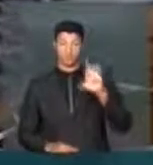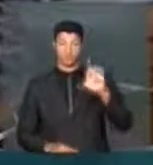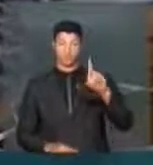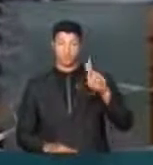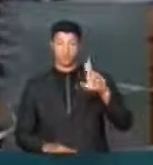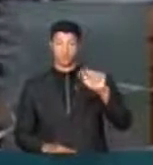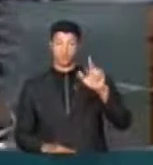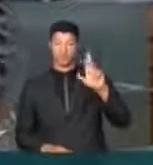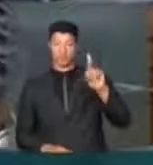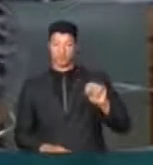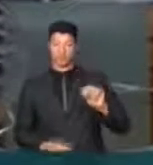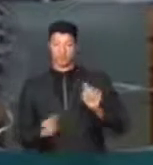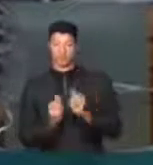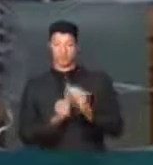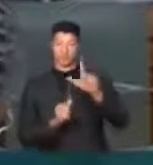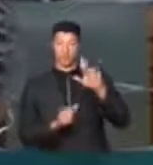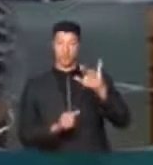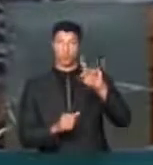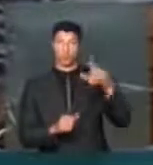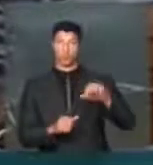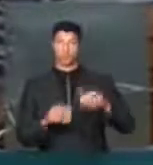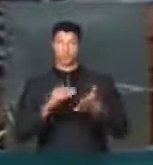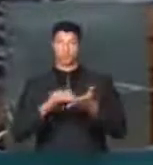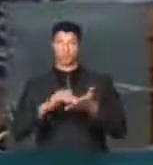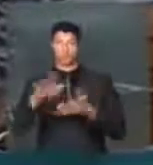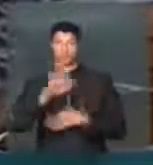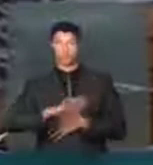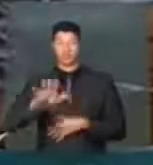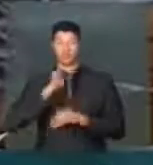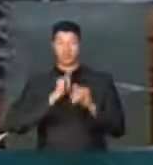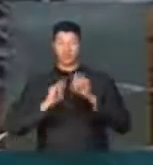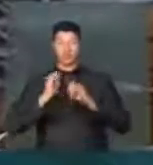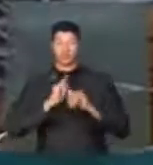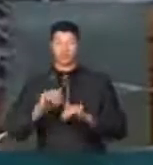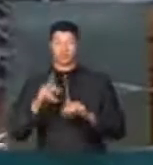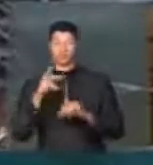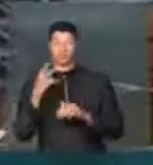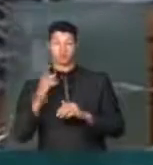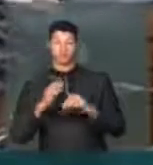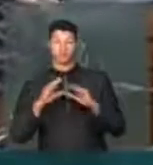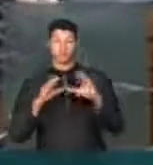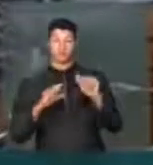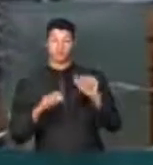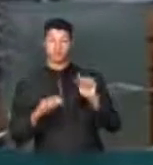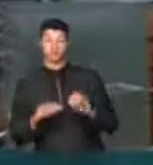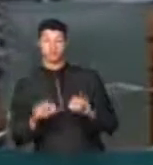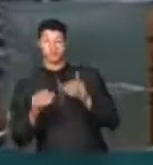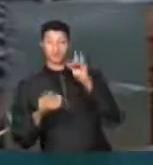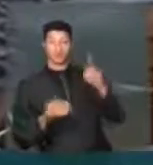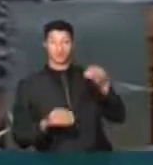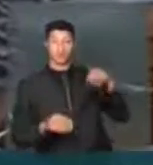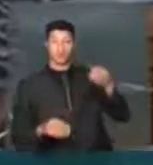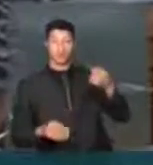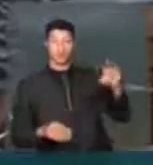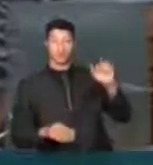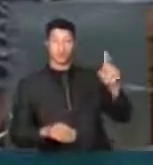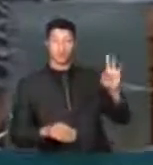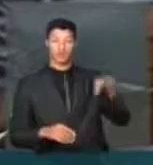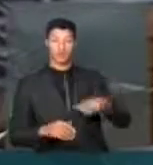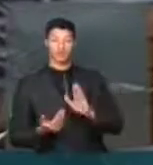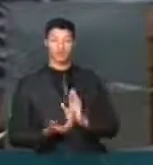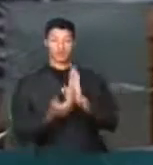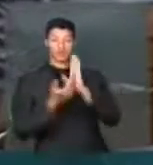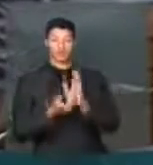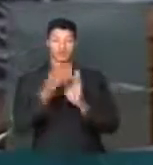Eduardo Machado, com o Luiz França, nosso secretário-geral, e eles contavam os casos do doutor Mozart aqui